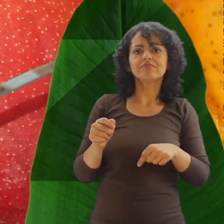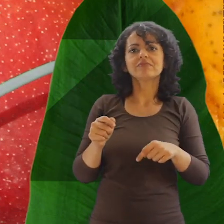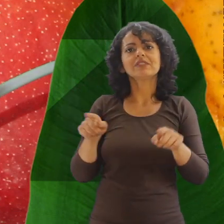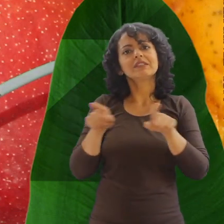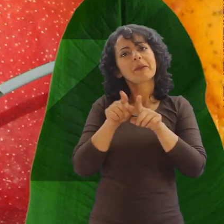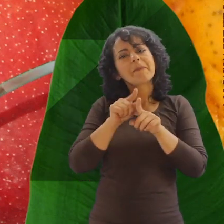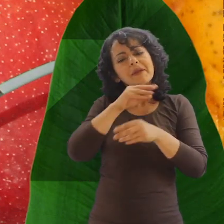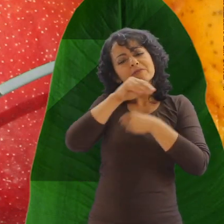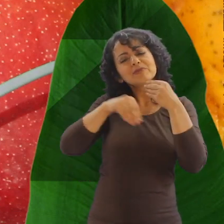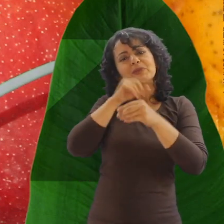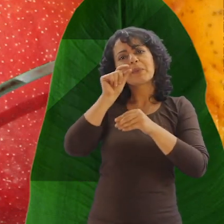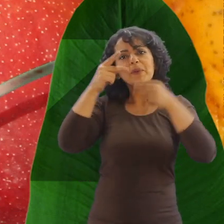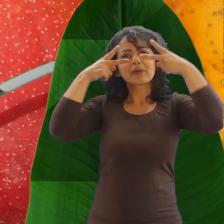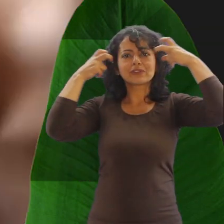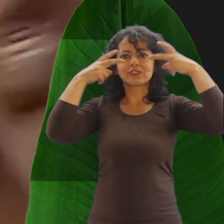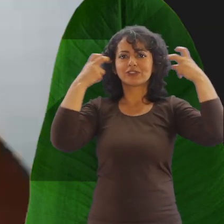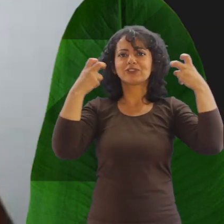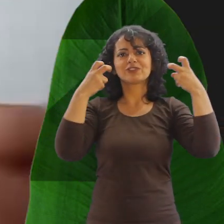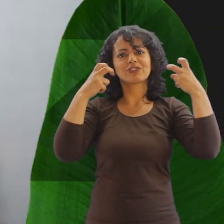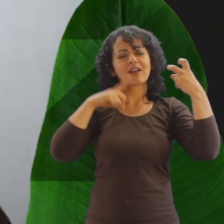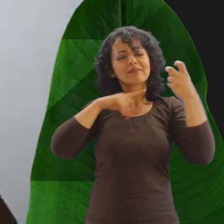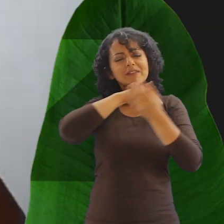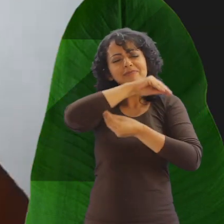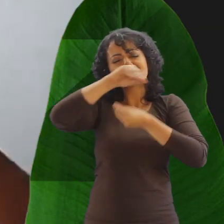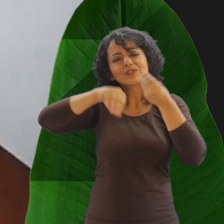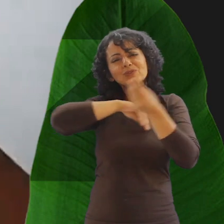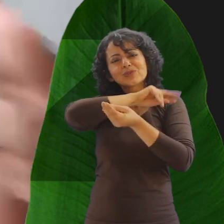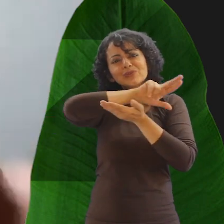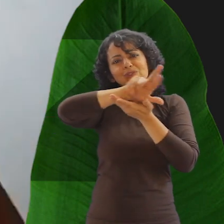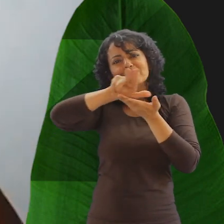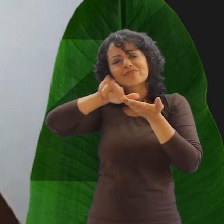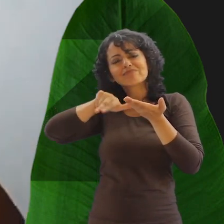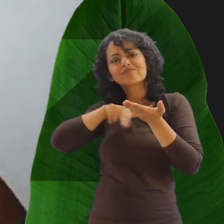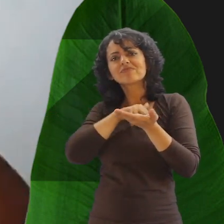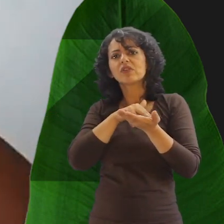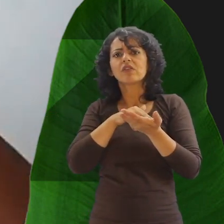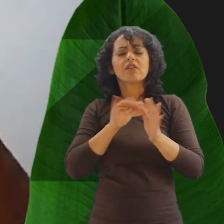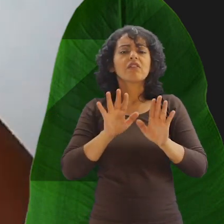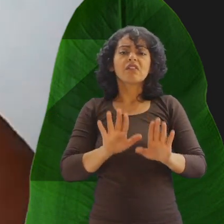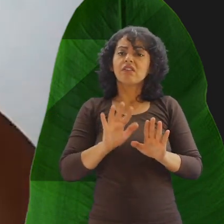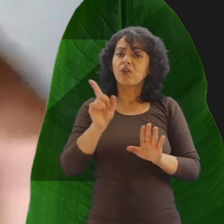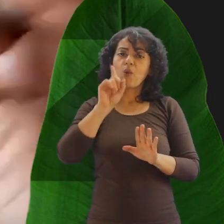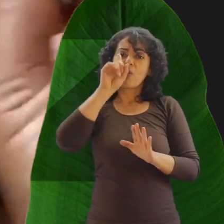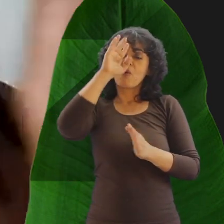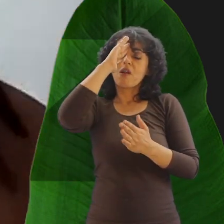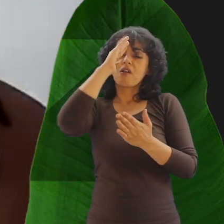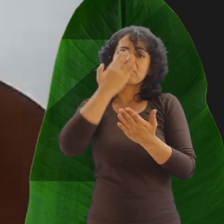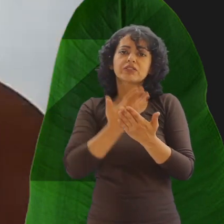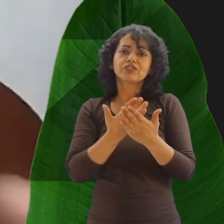e um pouco também indígena. Essa coxinha de retalho que é essa mistura. Não acredito nessa